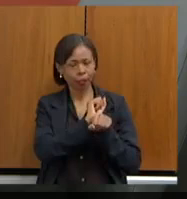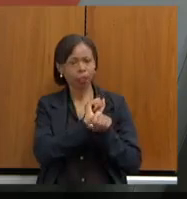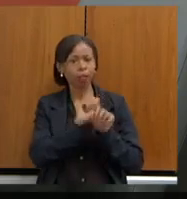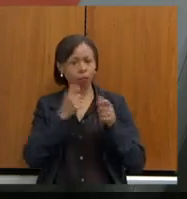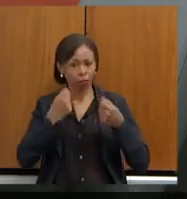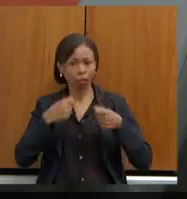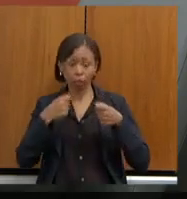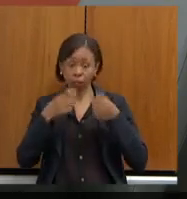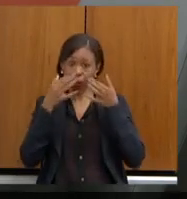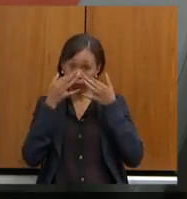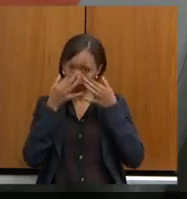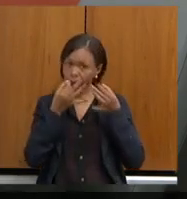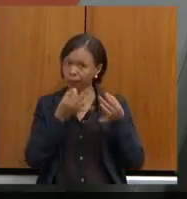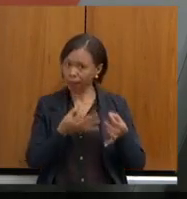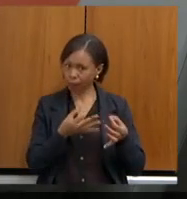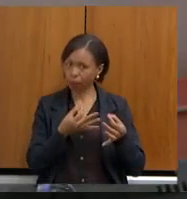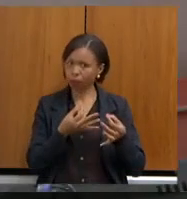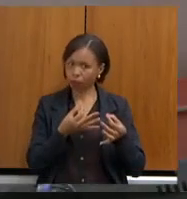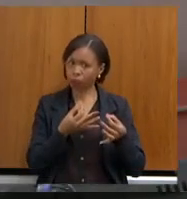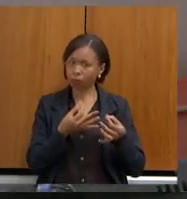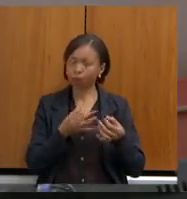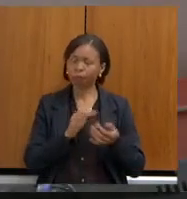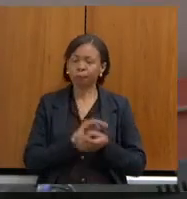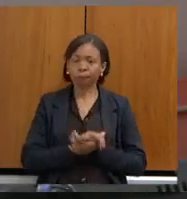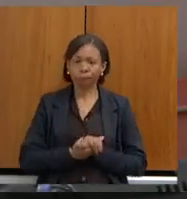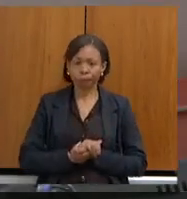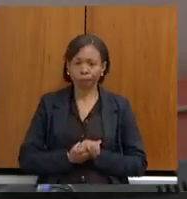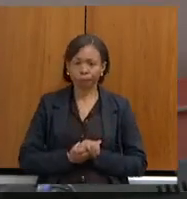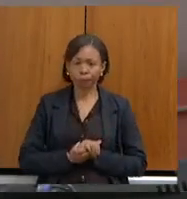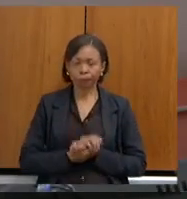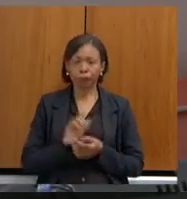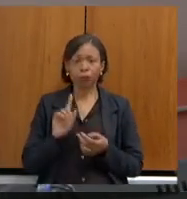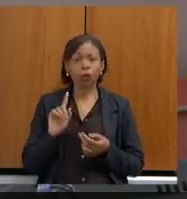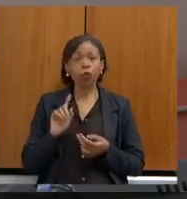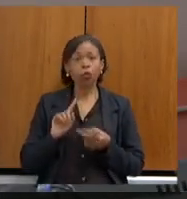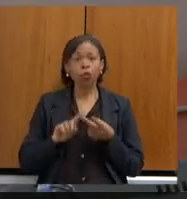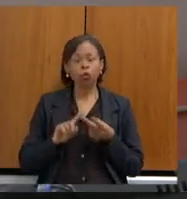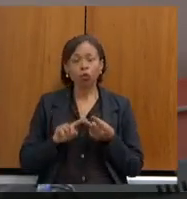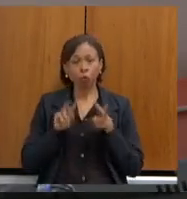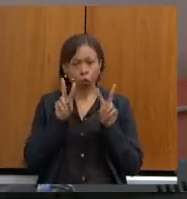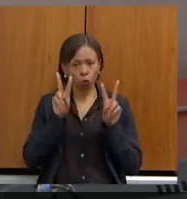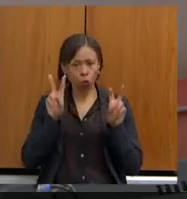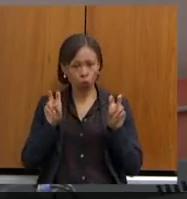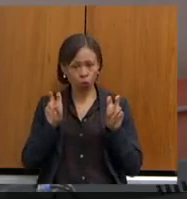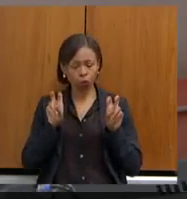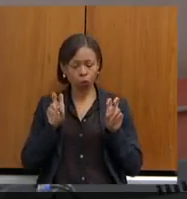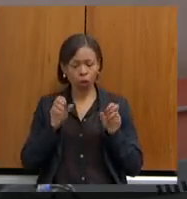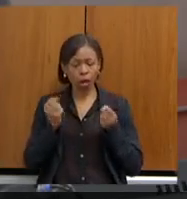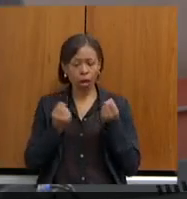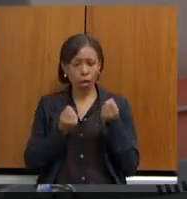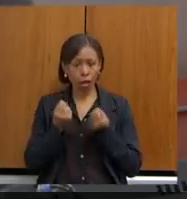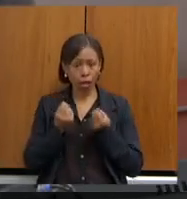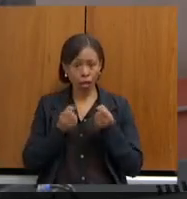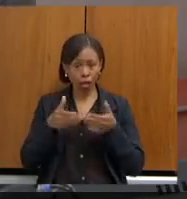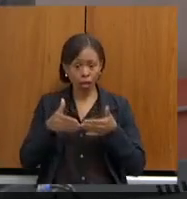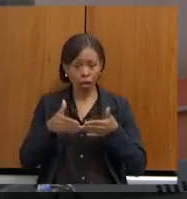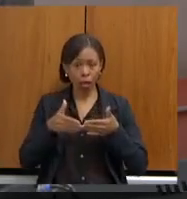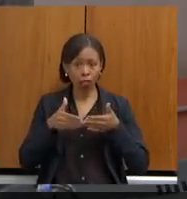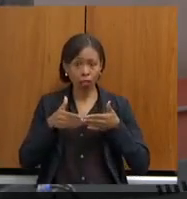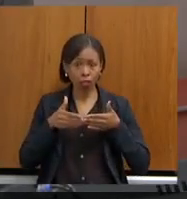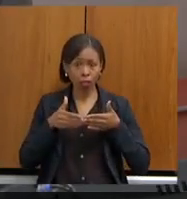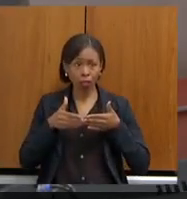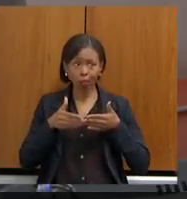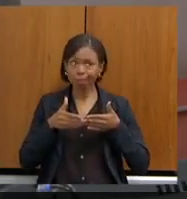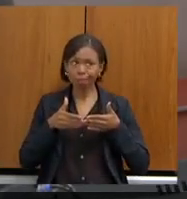nossa atenção estamos atentos a ela o que se refere aí os veículos licenciados aqui nesse instante não tenho